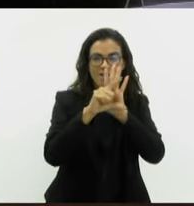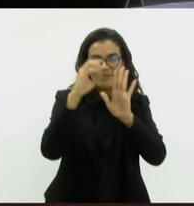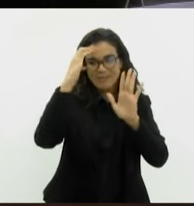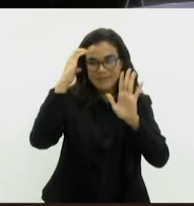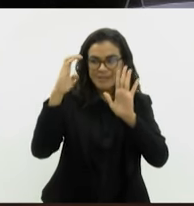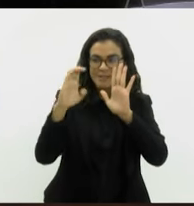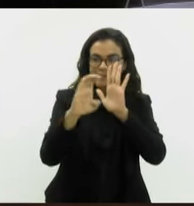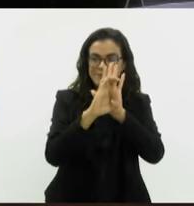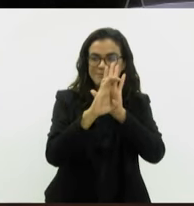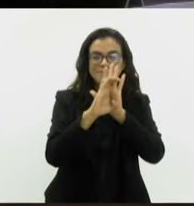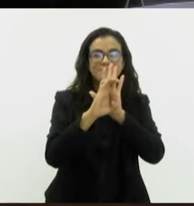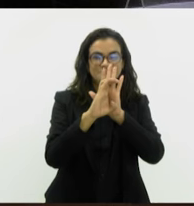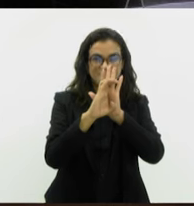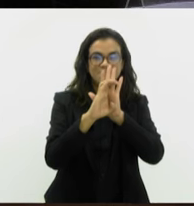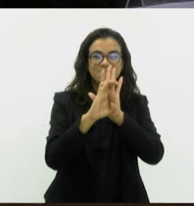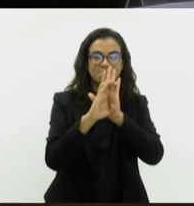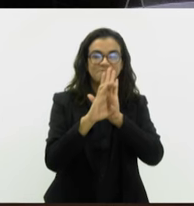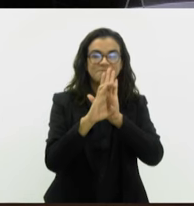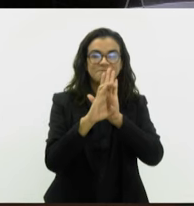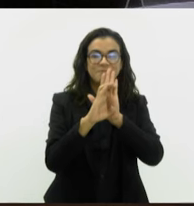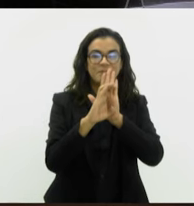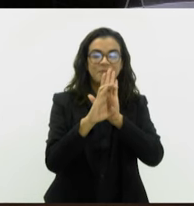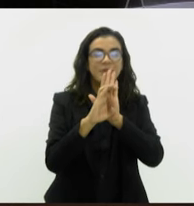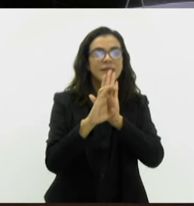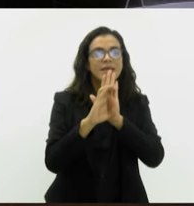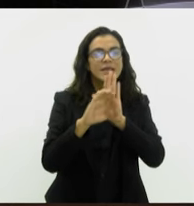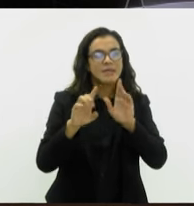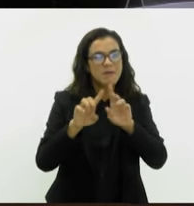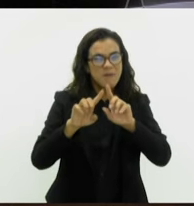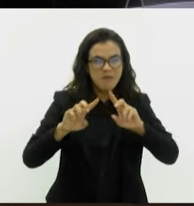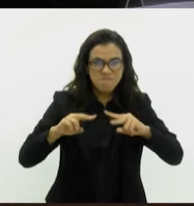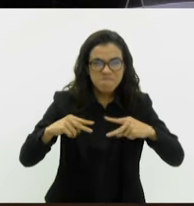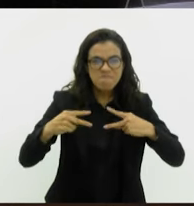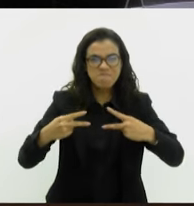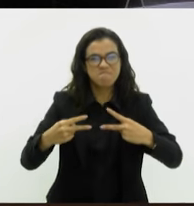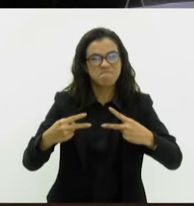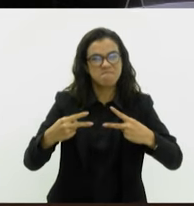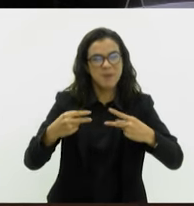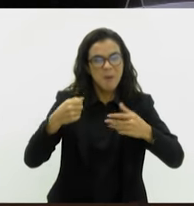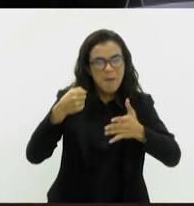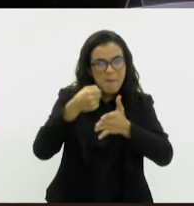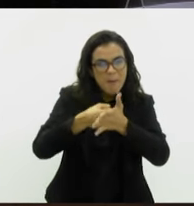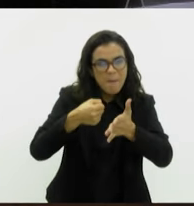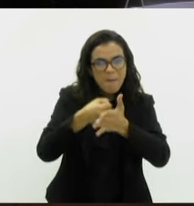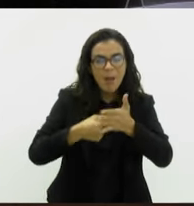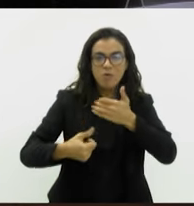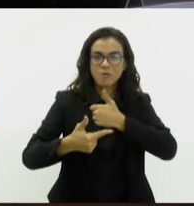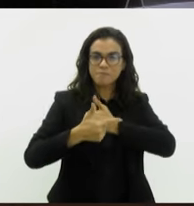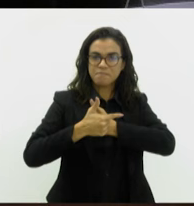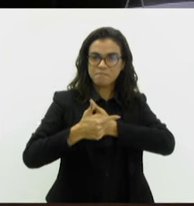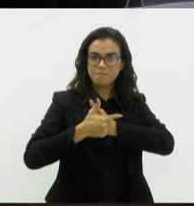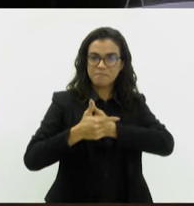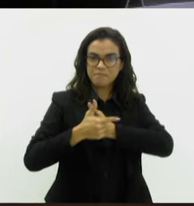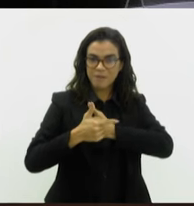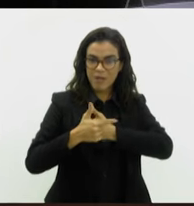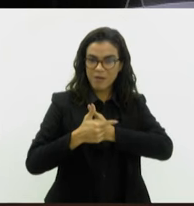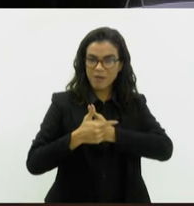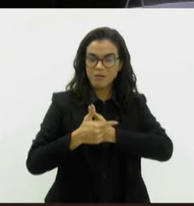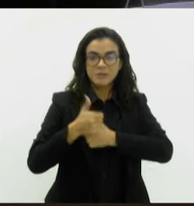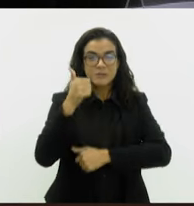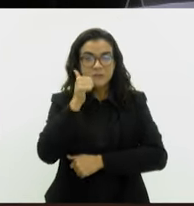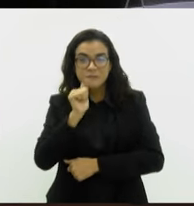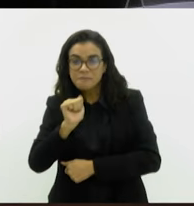se eh desdobram ent cumprir os seus papéis né de